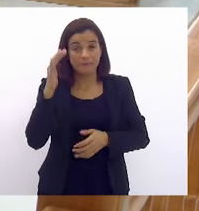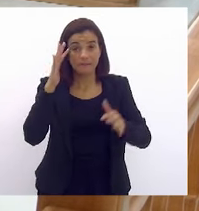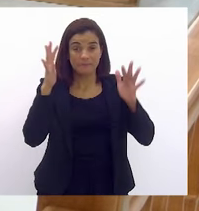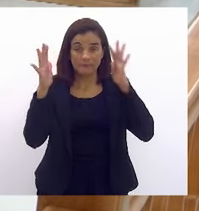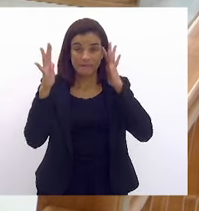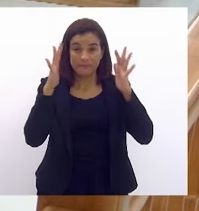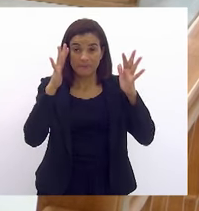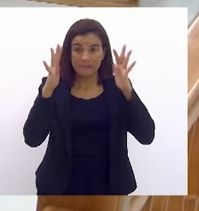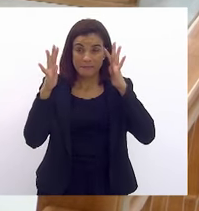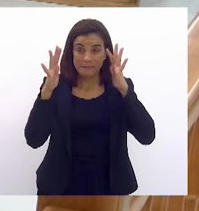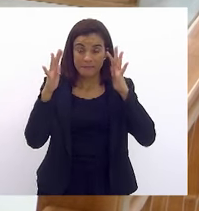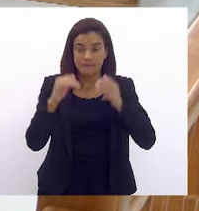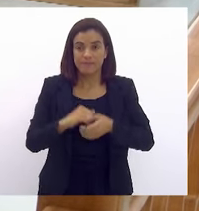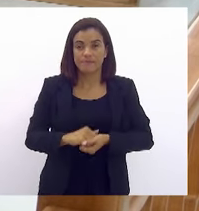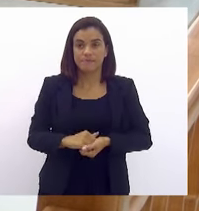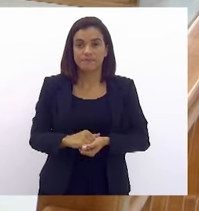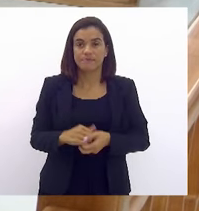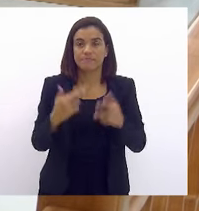também...